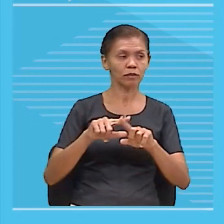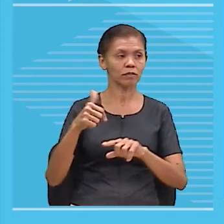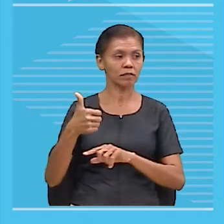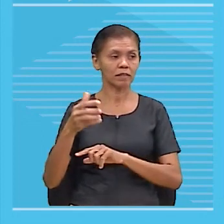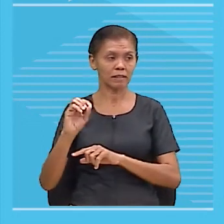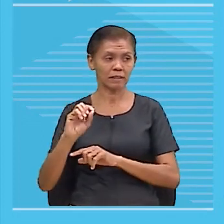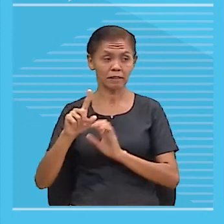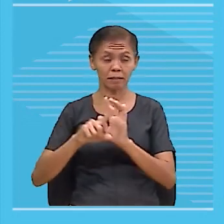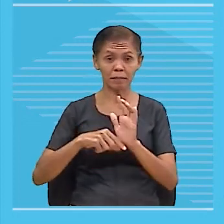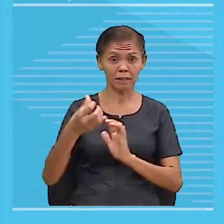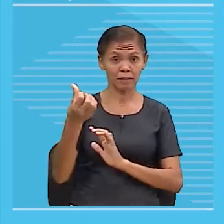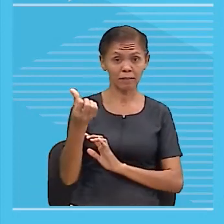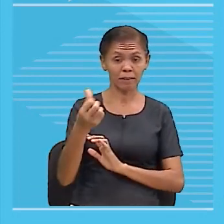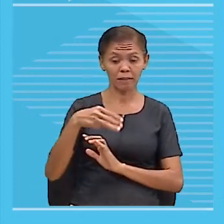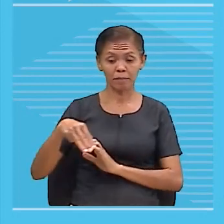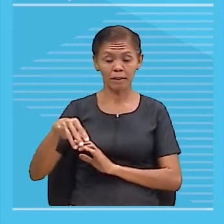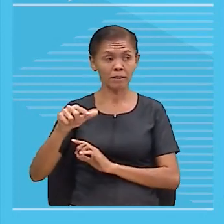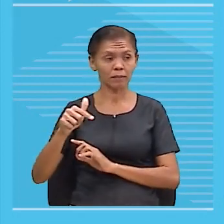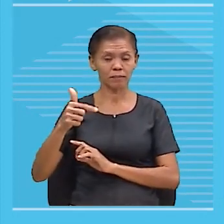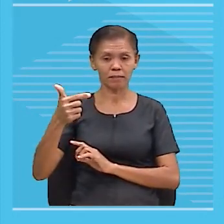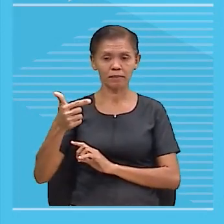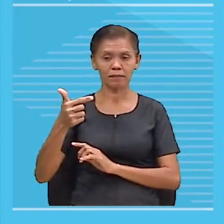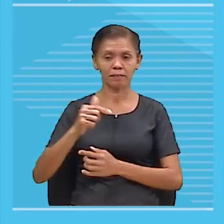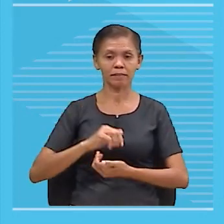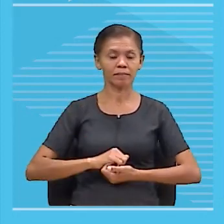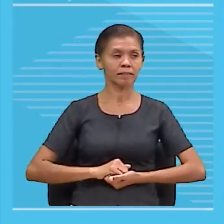Aqui é a minha área. Fizemos a primeira parte da questão.